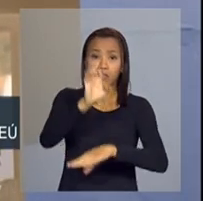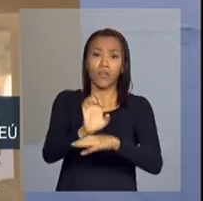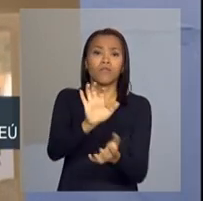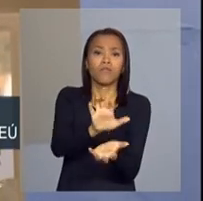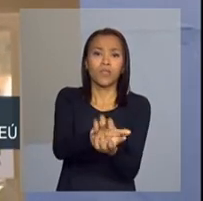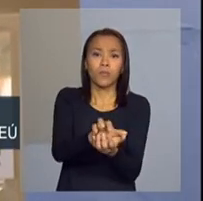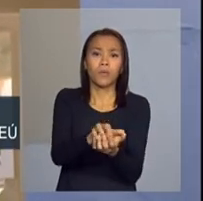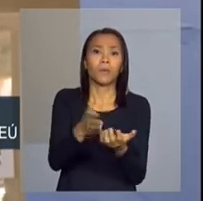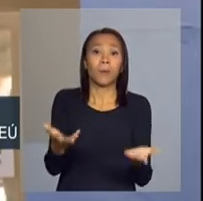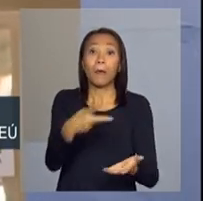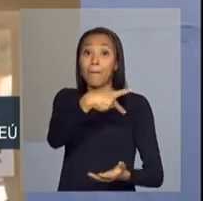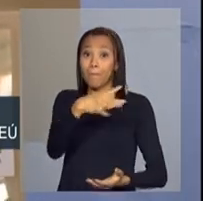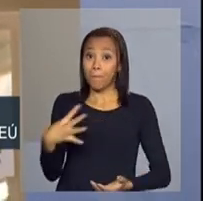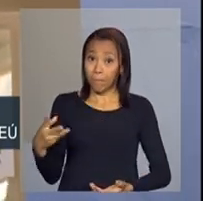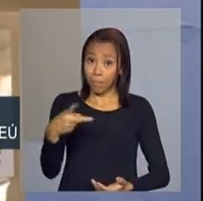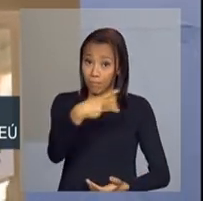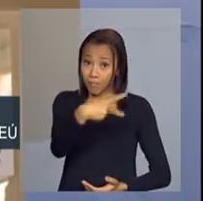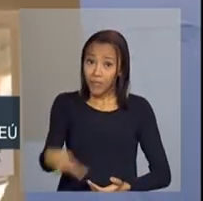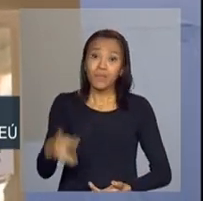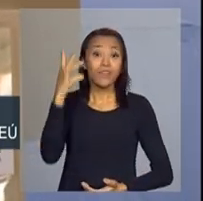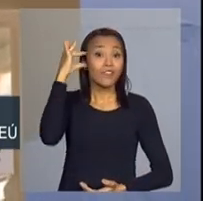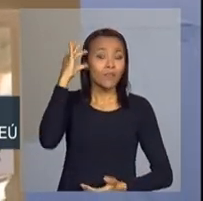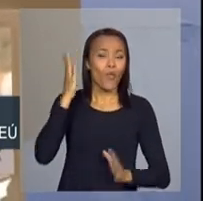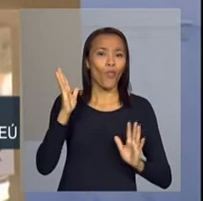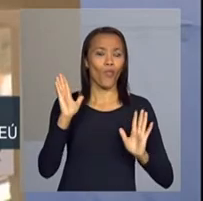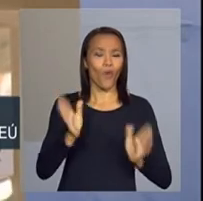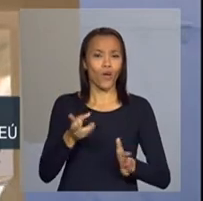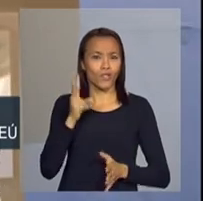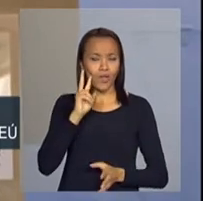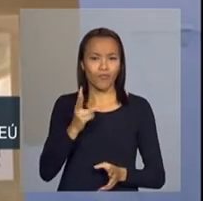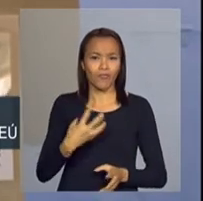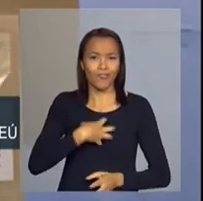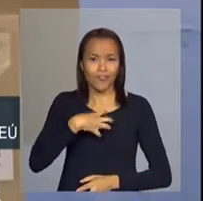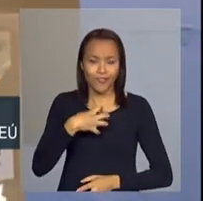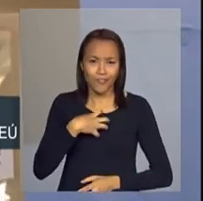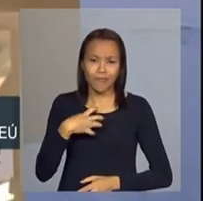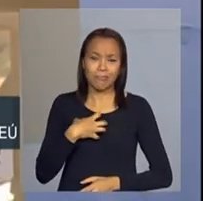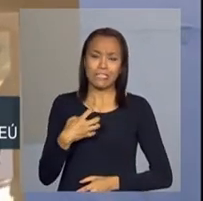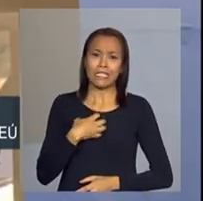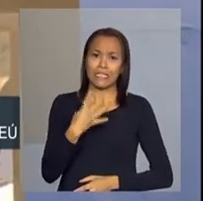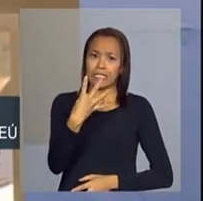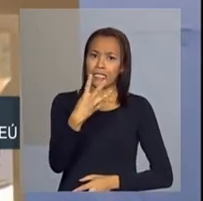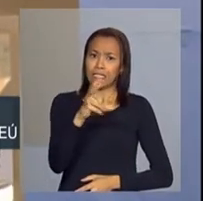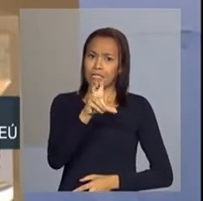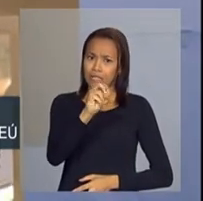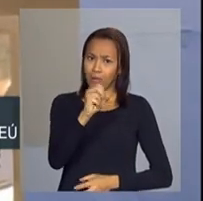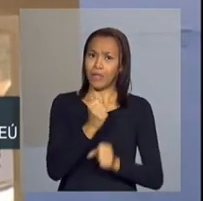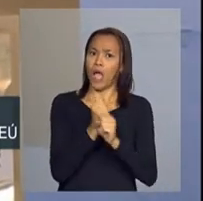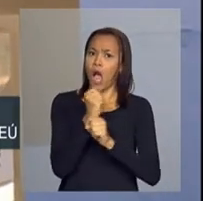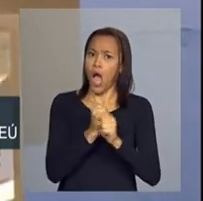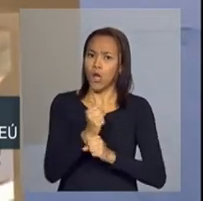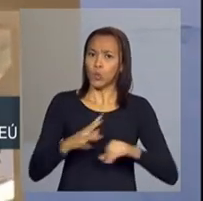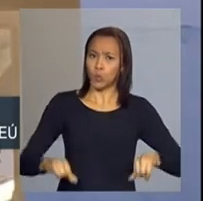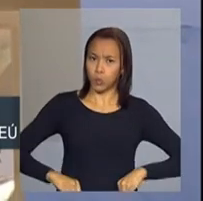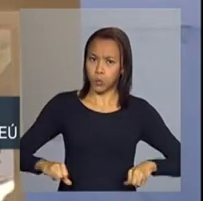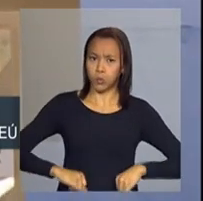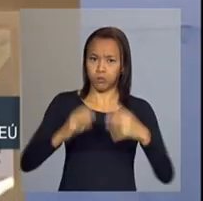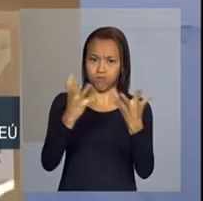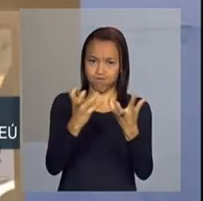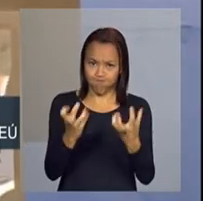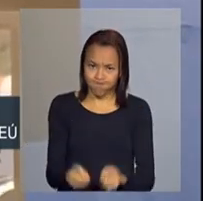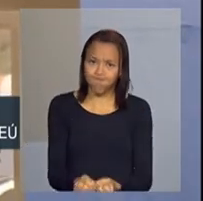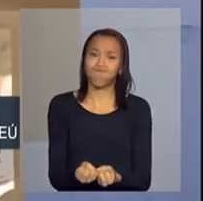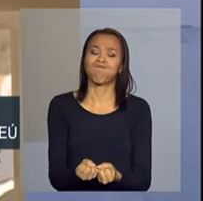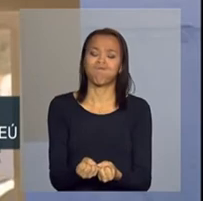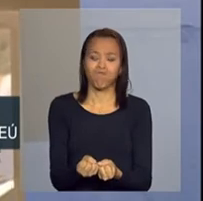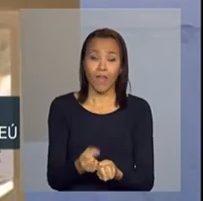Dilma, estamos vivendo uma das maiores secas dos últimos 40, 50 anos, como já foi dito aqui.